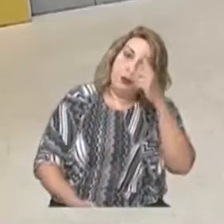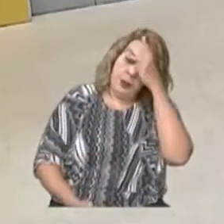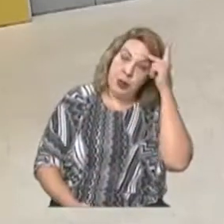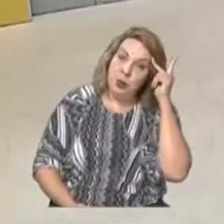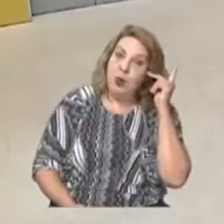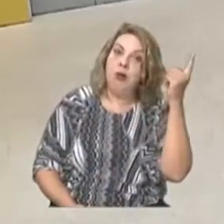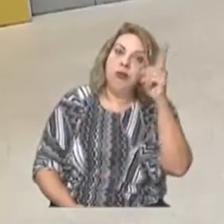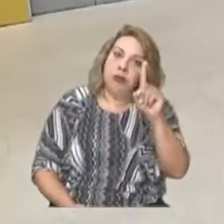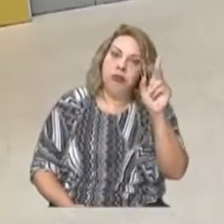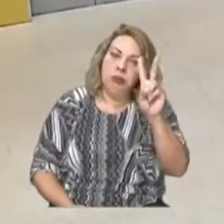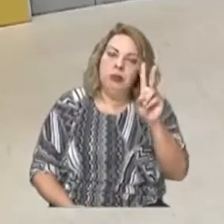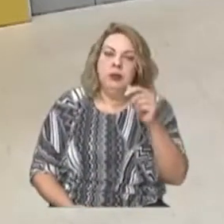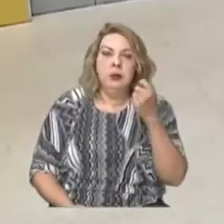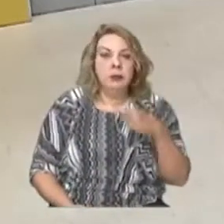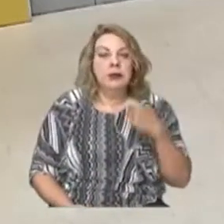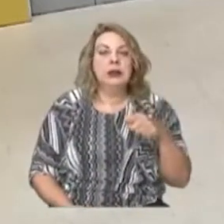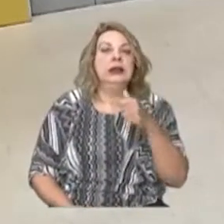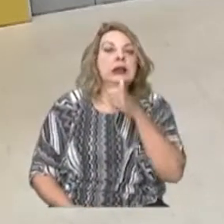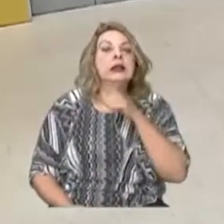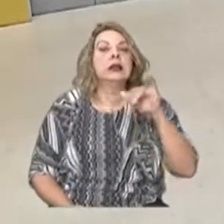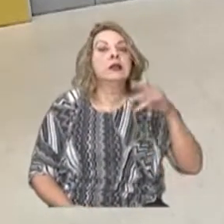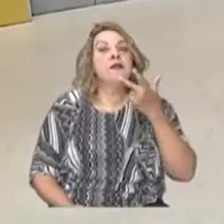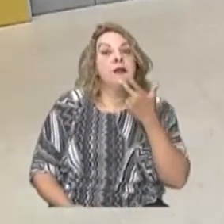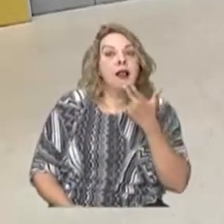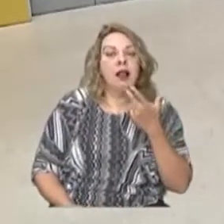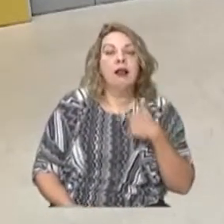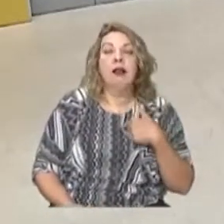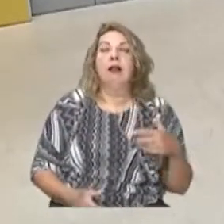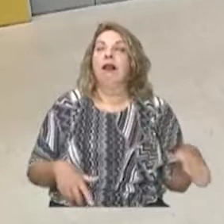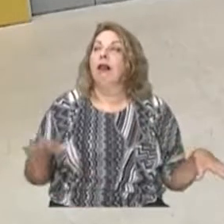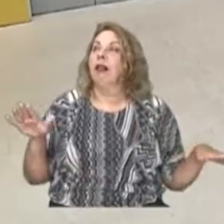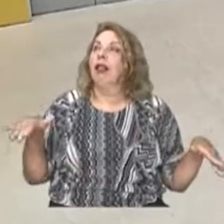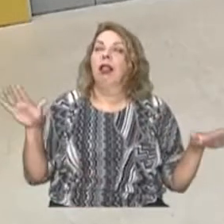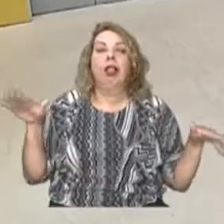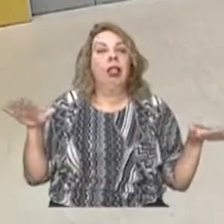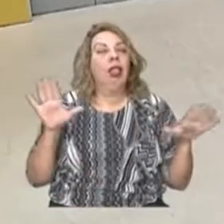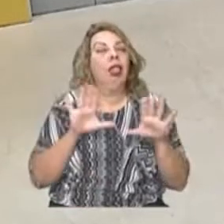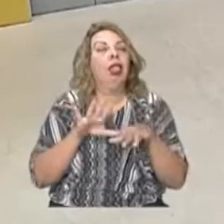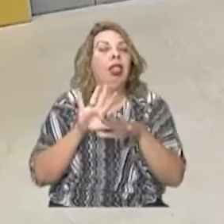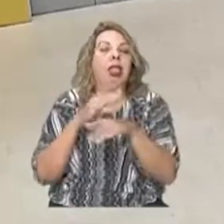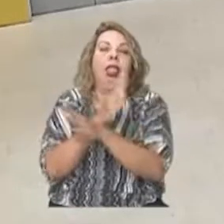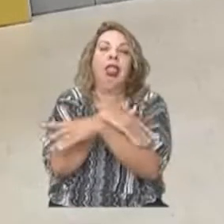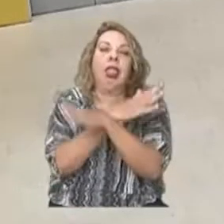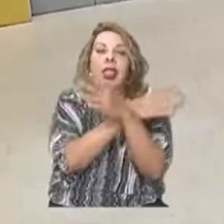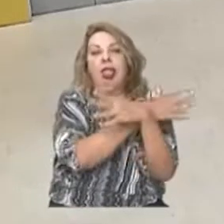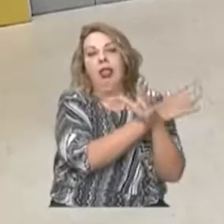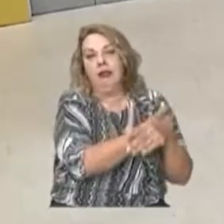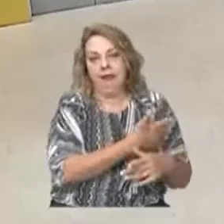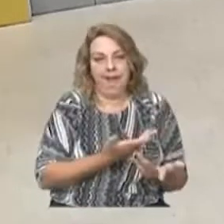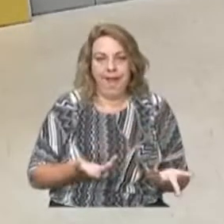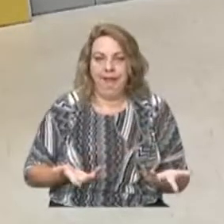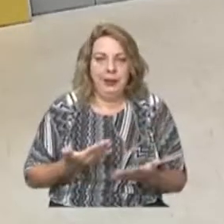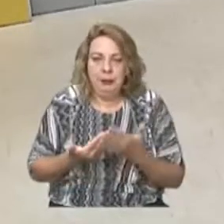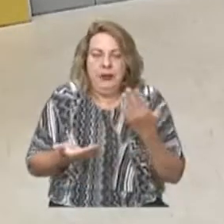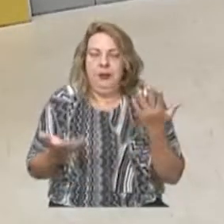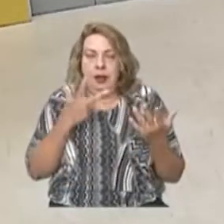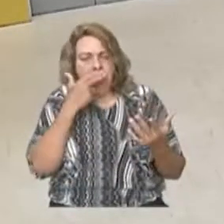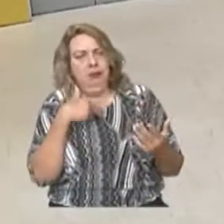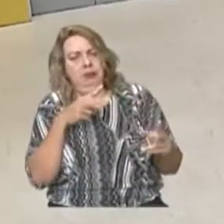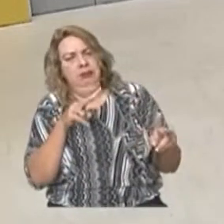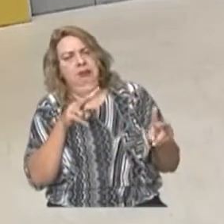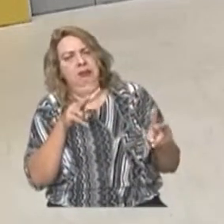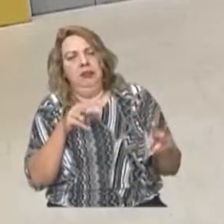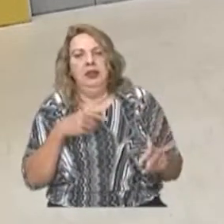não decide ainda. Vamos seguindo, uma hora vai sair este contemplado ou contemplada, capital ou interior,